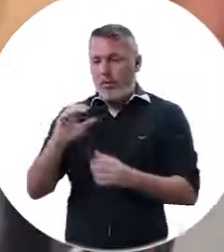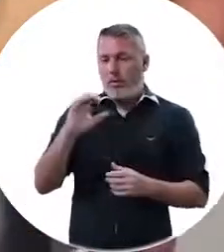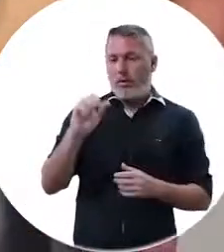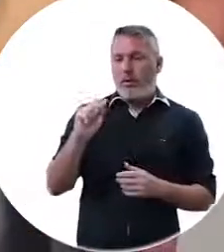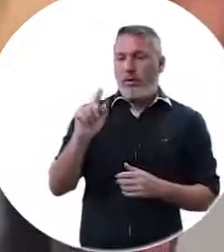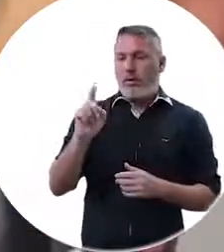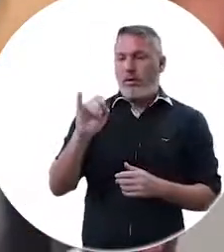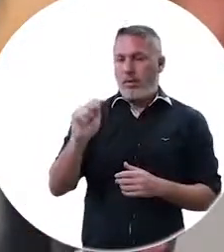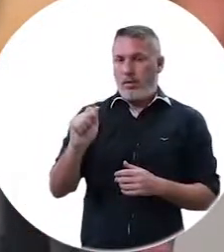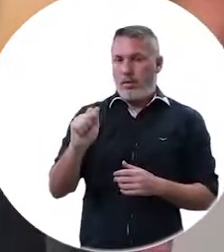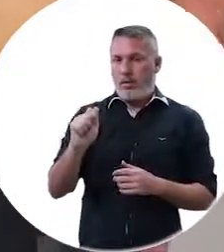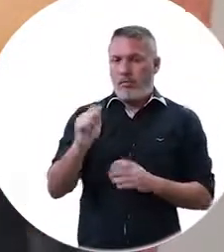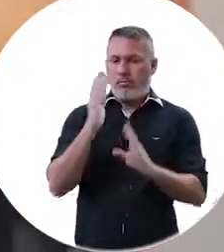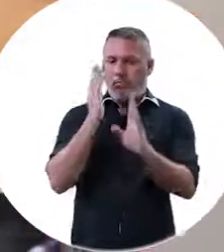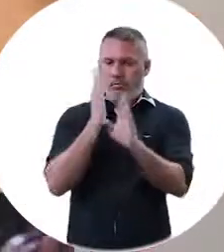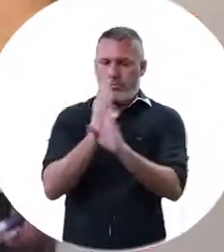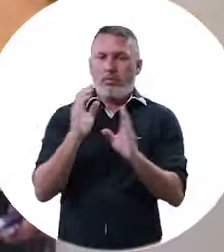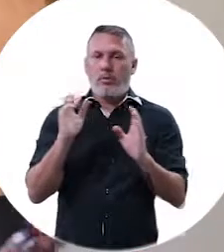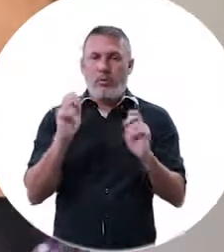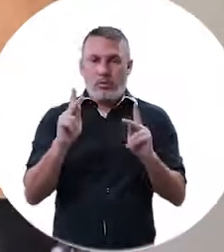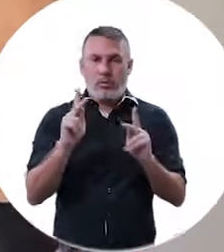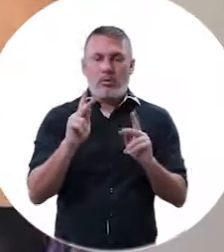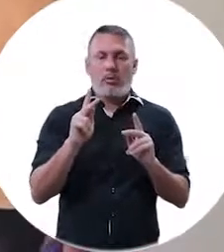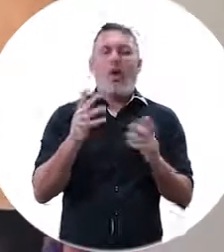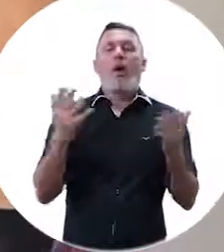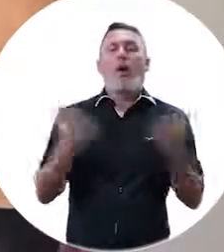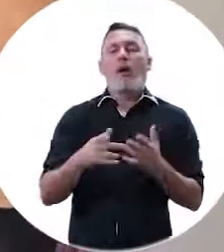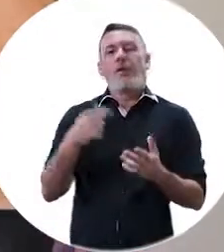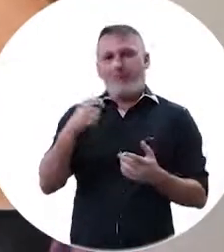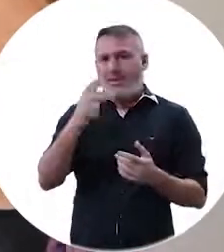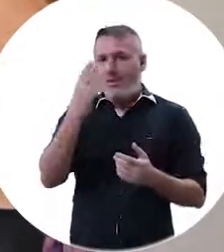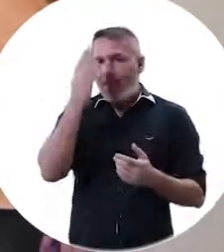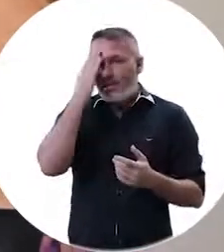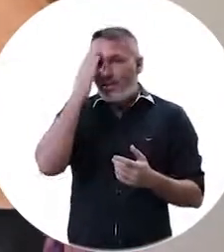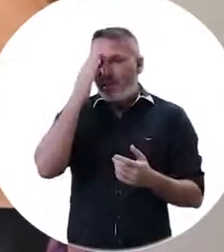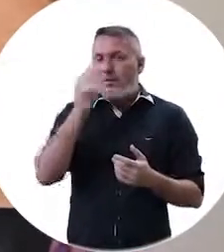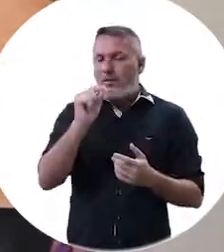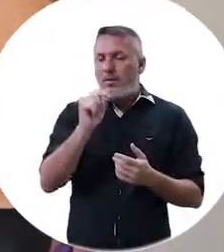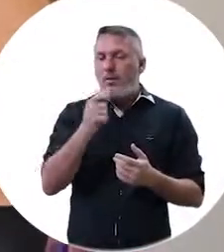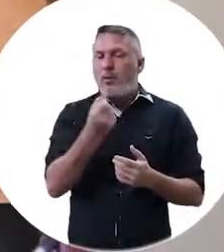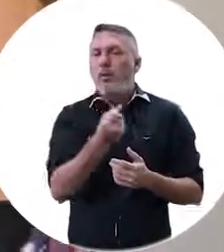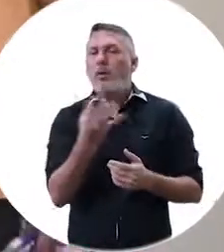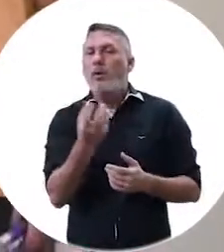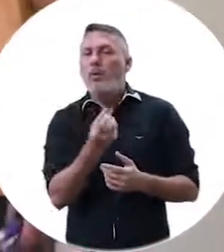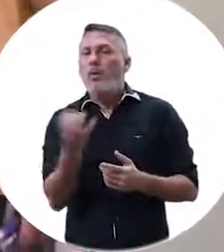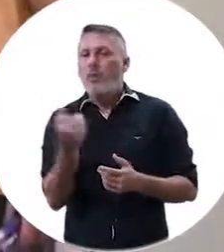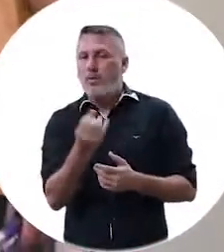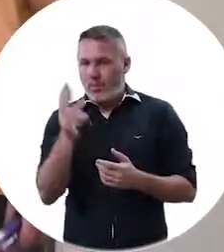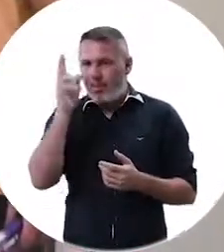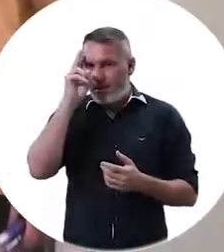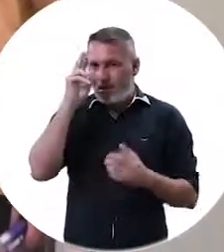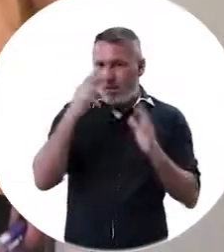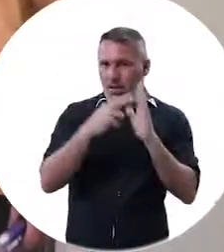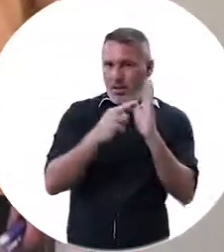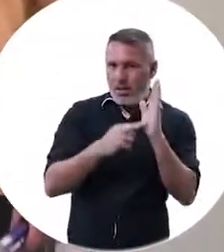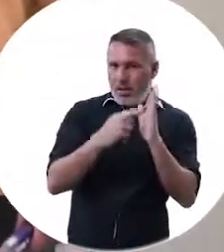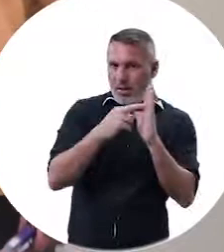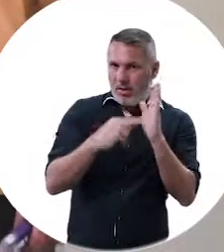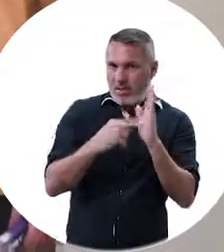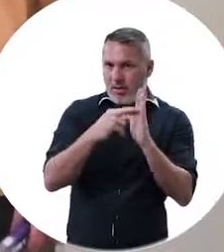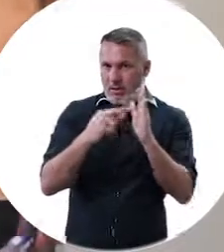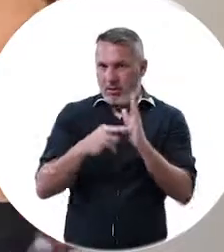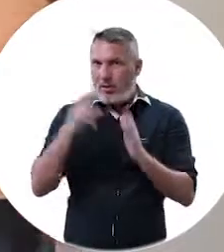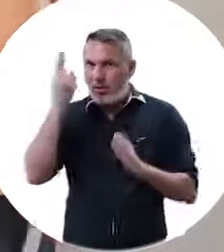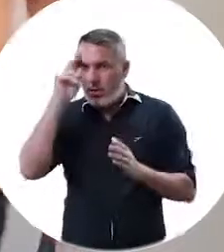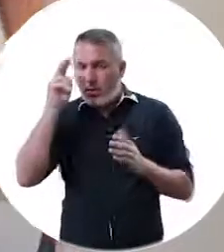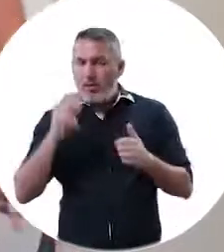que depois que você identifica a cadeia principal, qual é a próxima etapa? Enumerar a cadeia. Lembra de enumeração de cadeia? Lembra